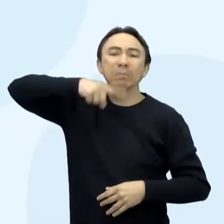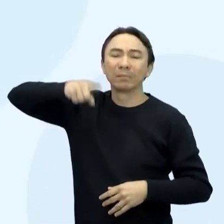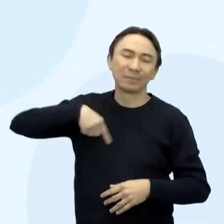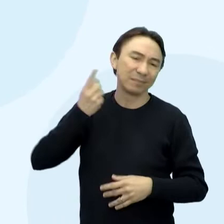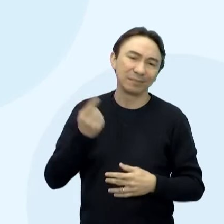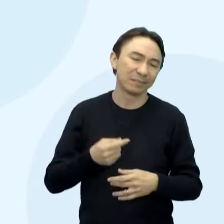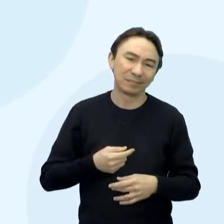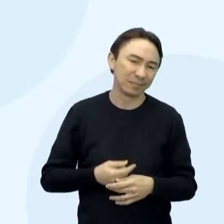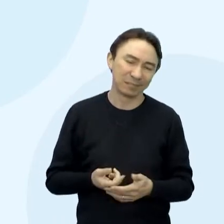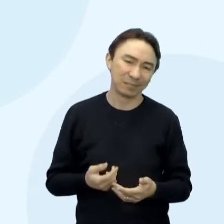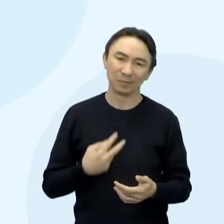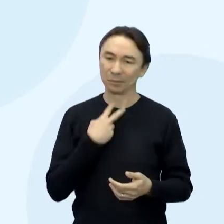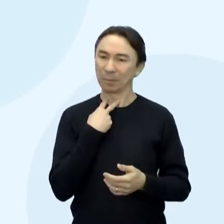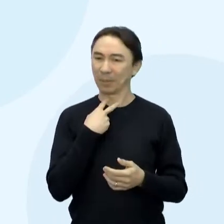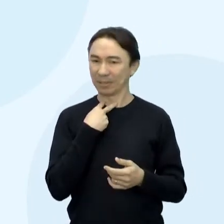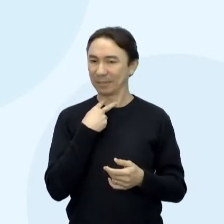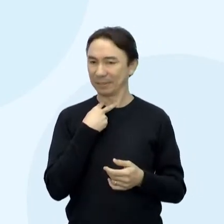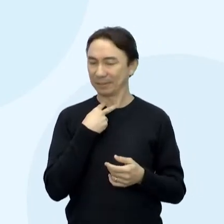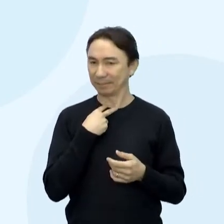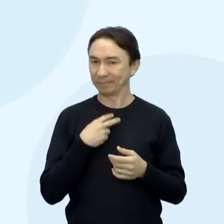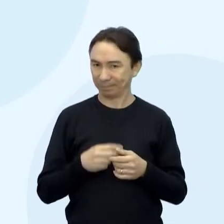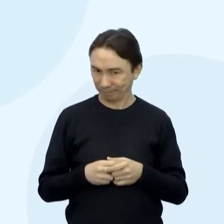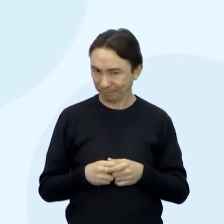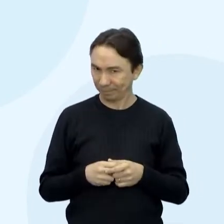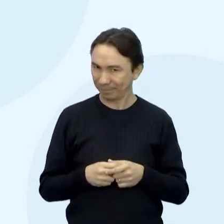seja fora do comum.